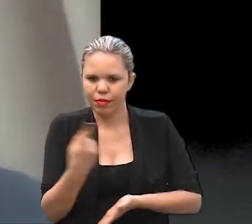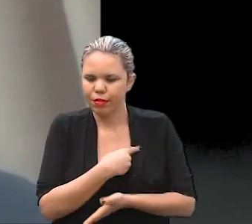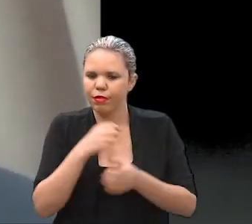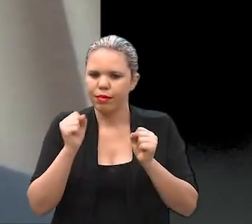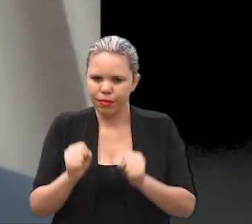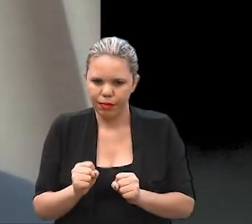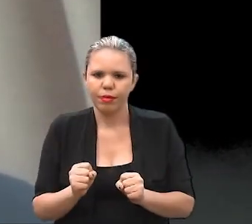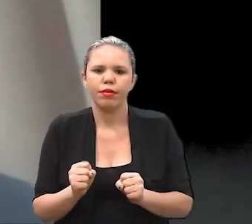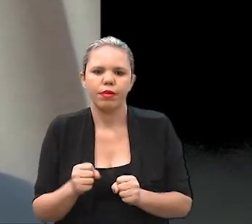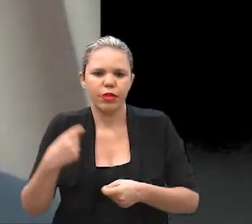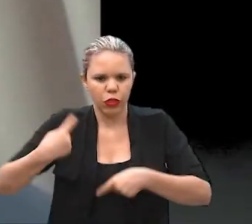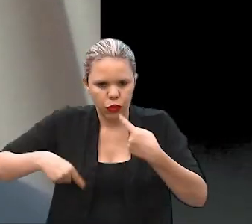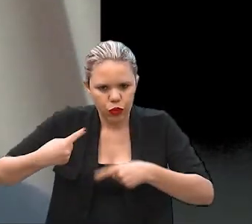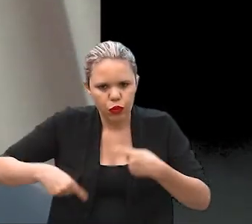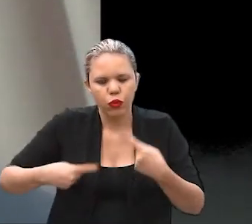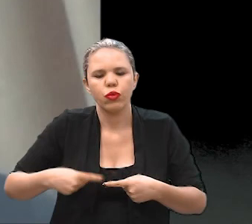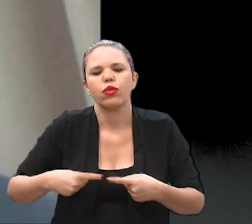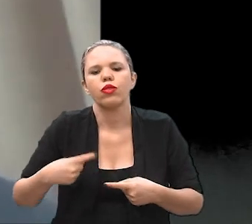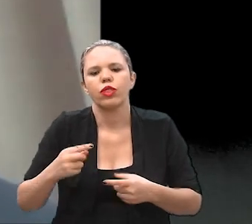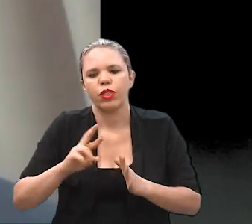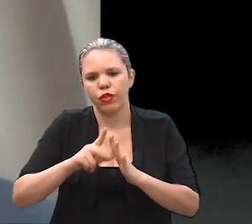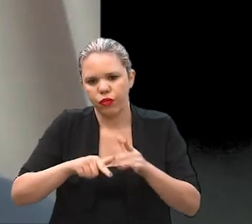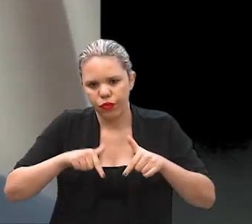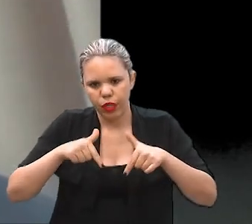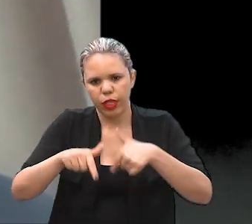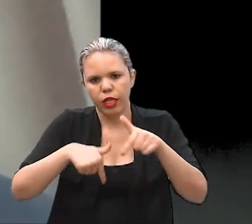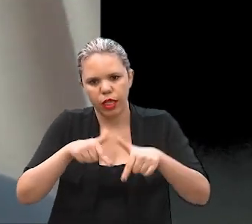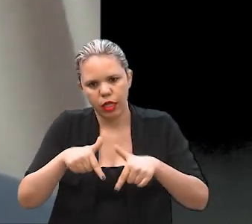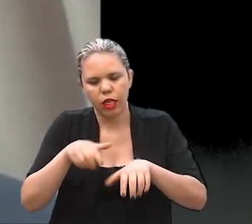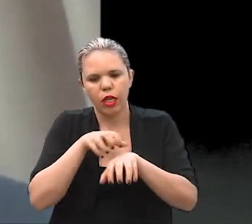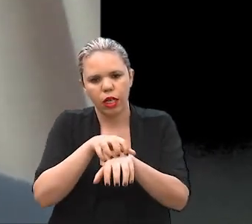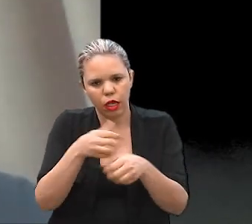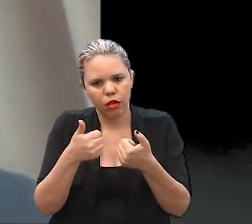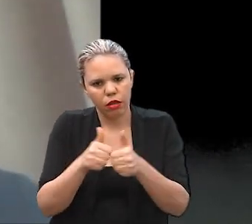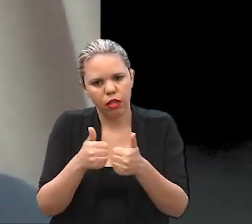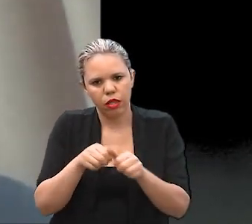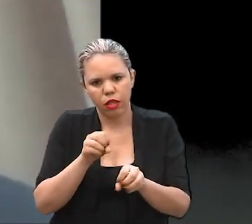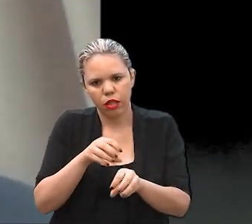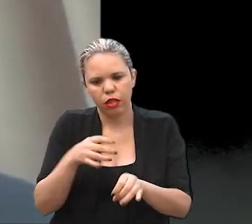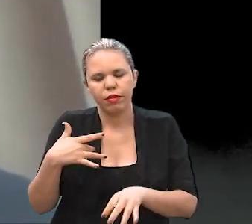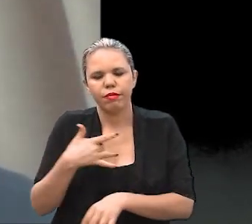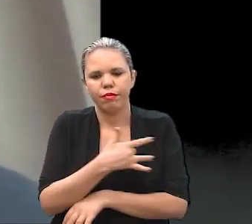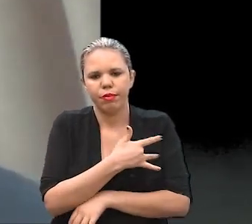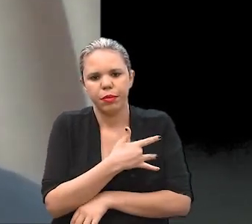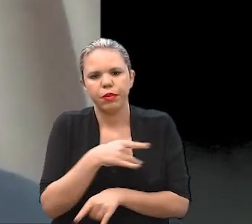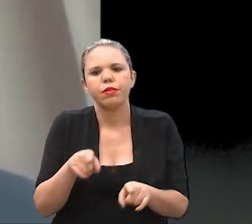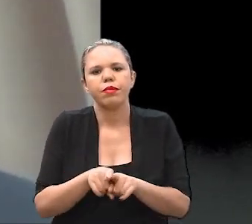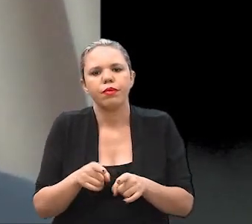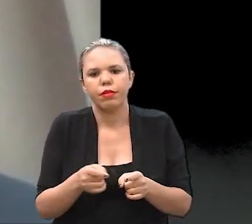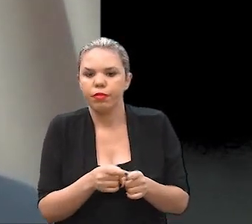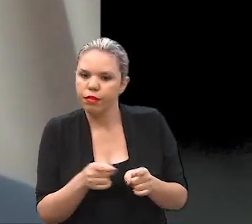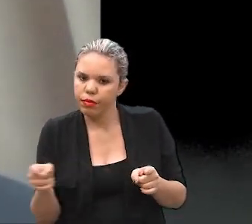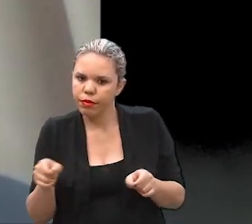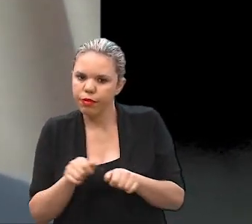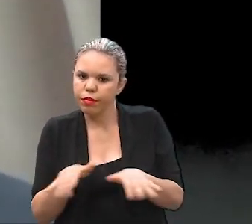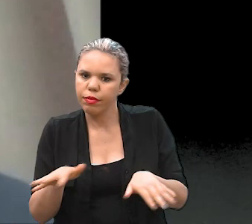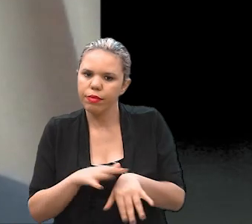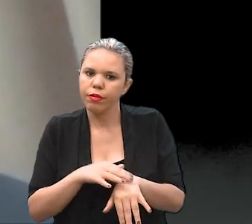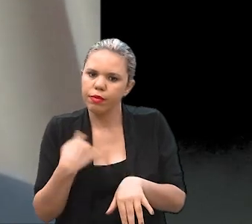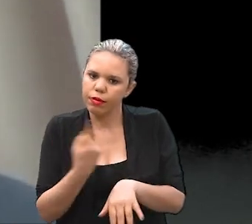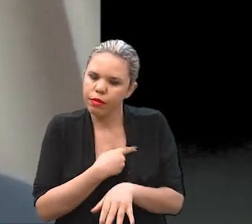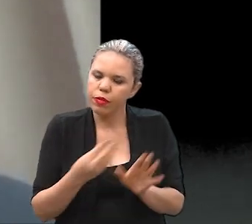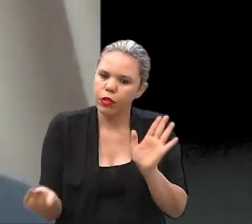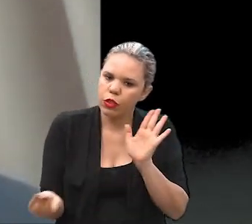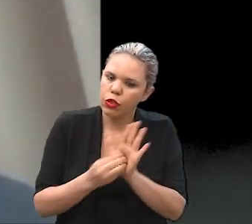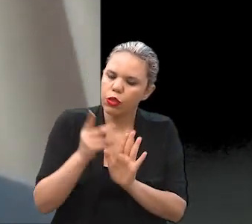possa, inclusive, discutir outras iniciativas de transporte, de educação, de saúde, que também, nesse período de pandemia, nós